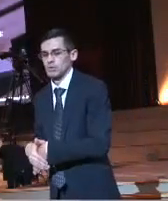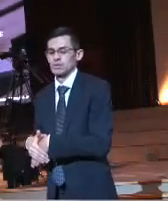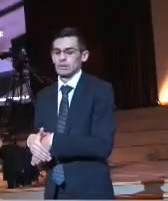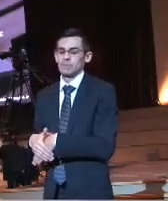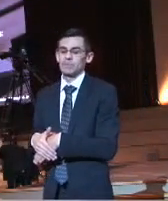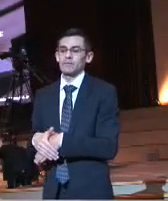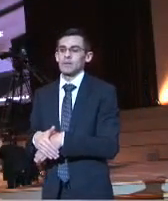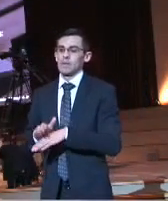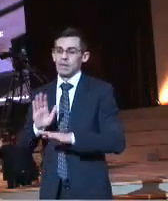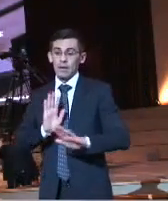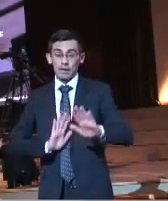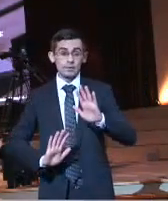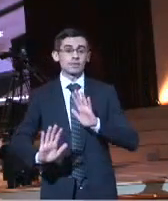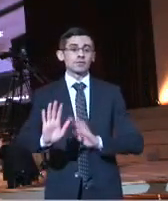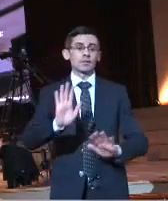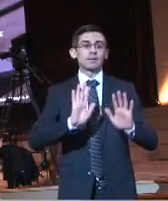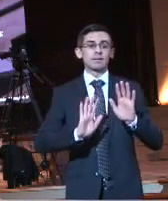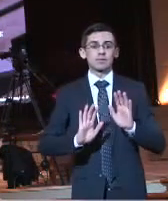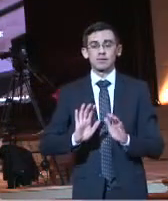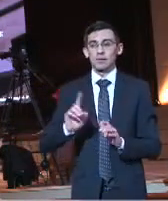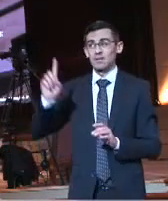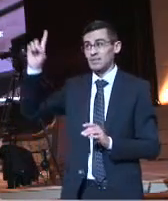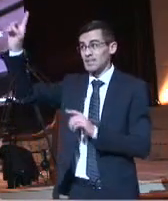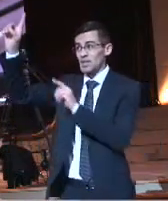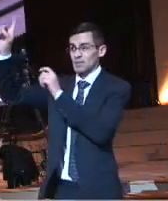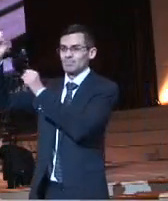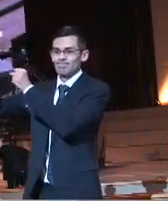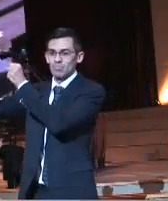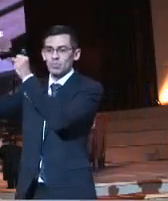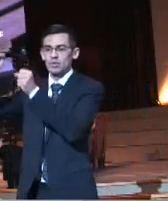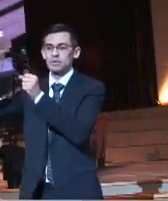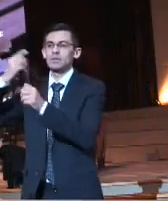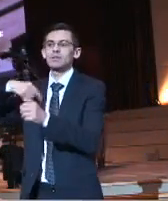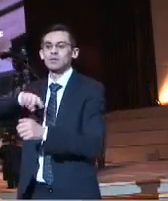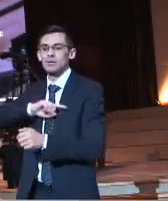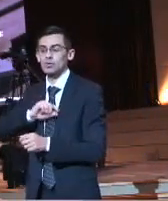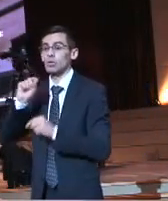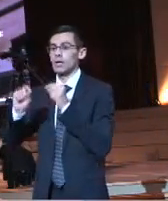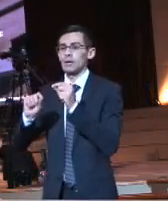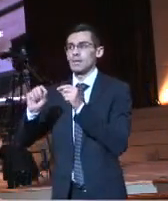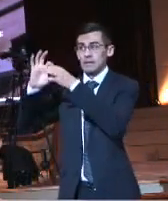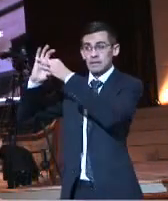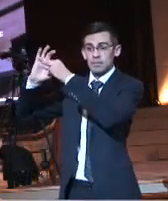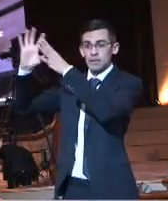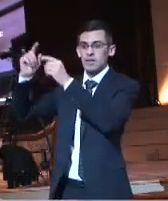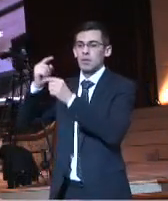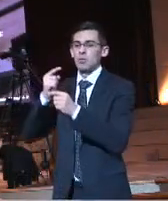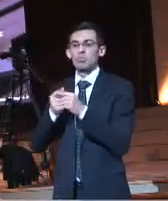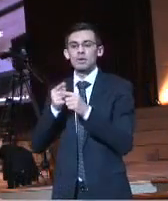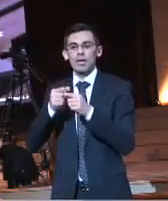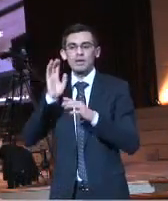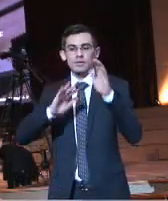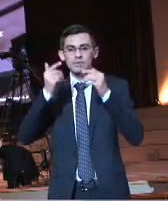às vezes a soberania de Deus permite algumas coisas porque os nossos olhos estão